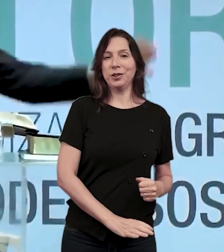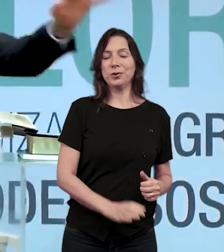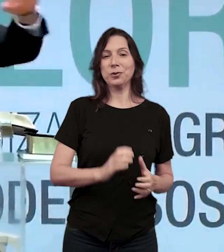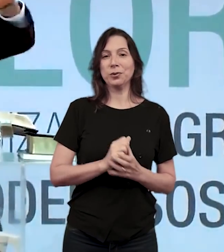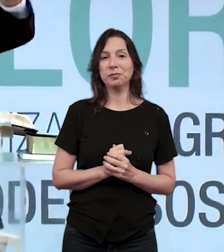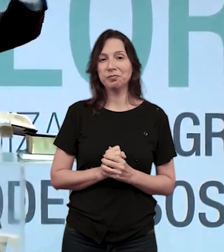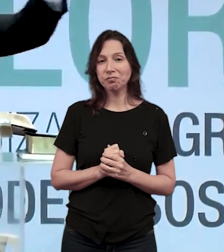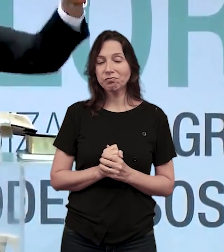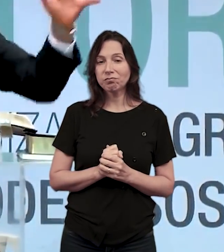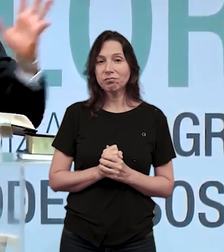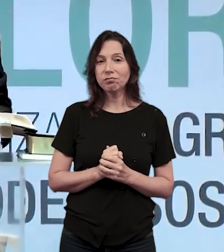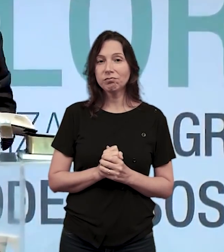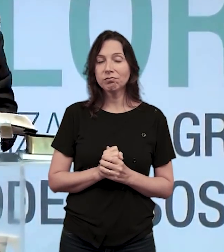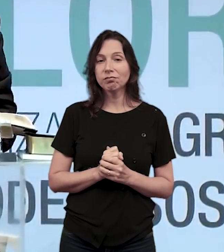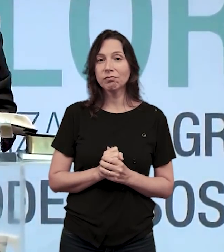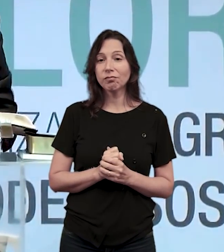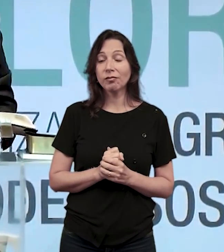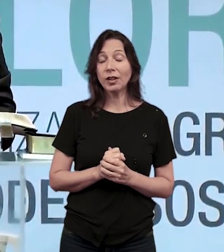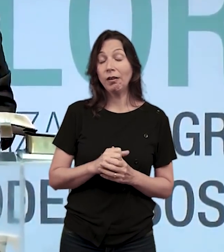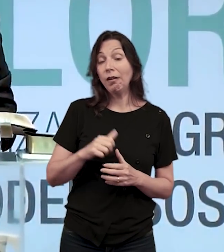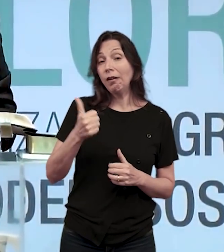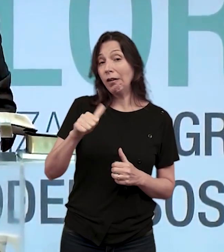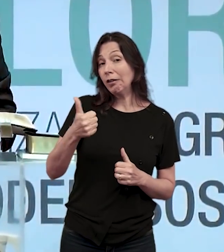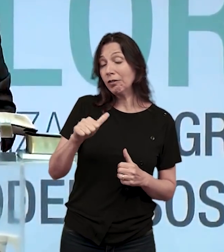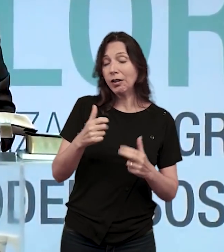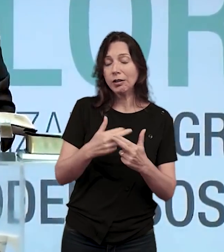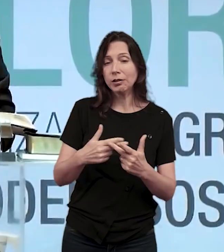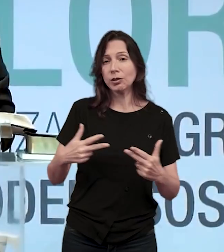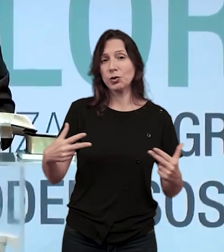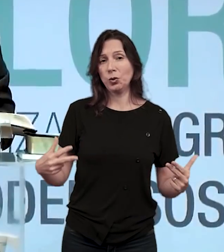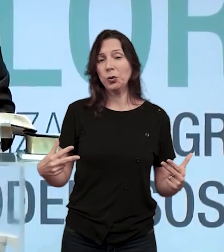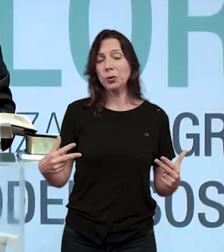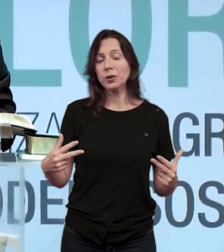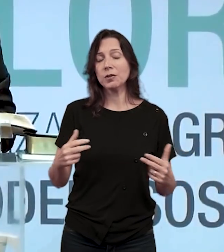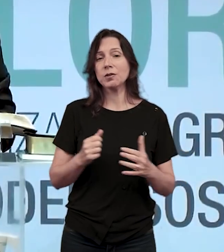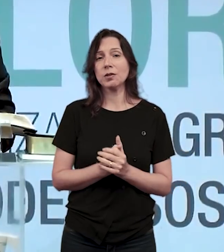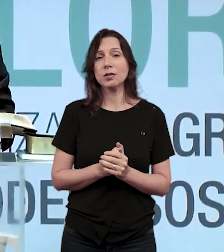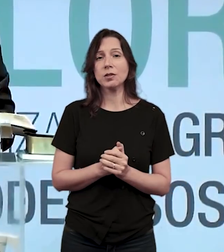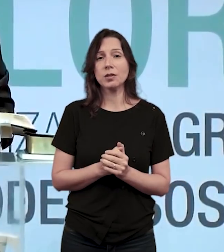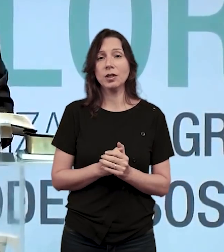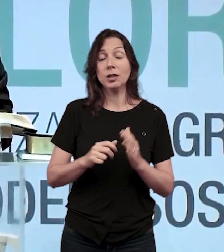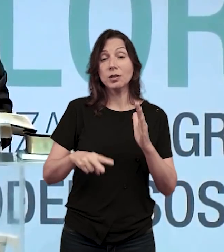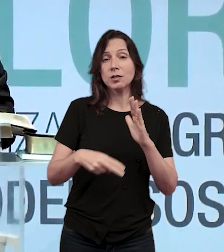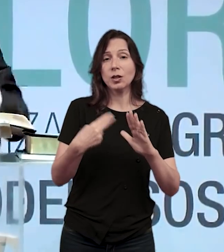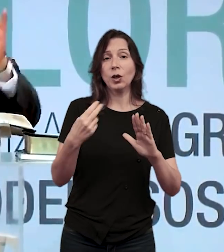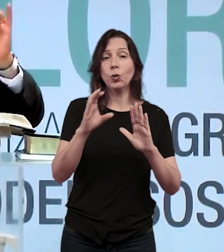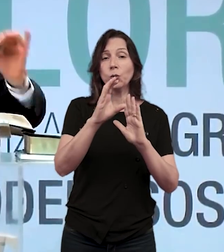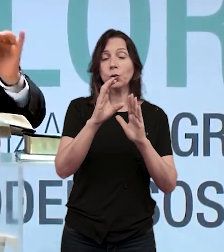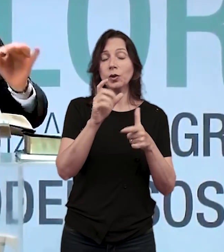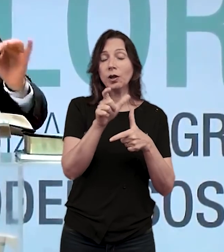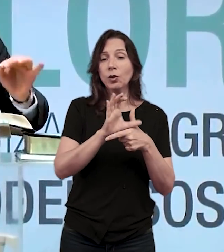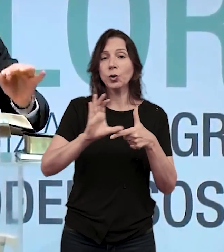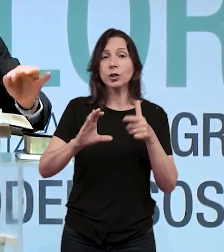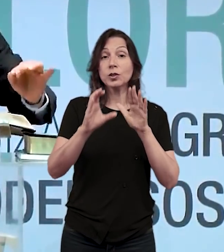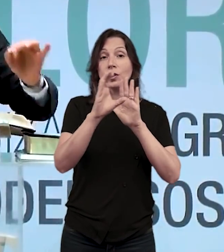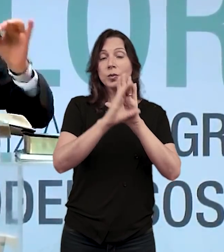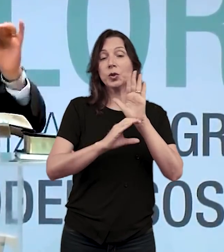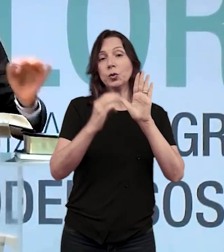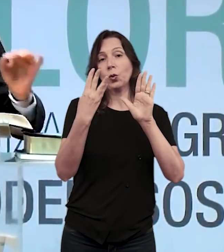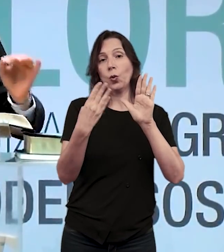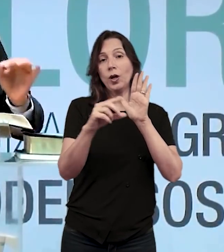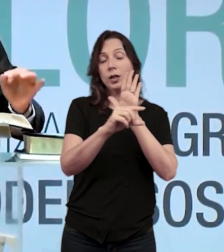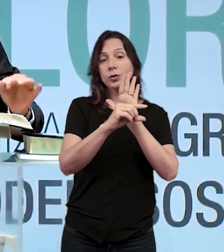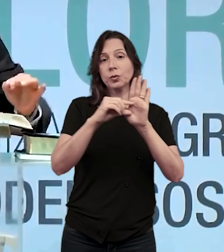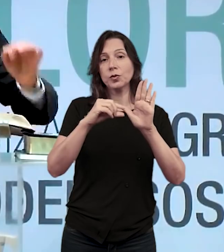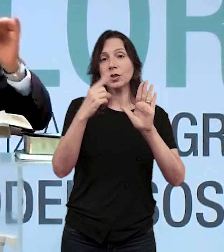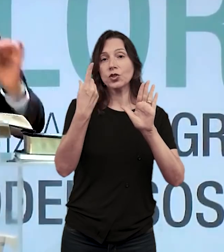Quando ele vai fazer uma avaliação das coisas, ele diz o seguinte, lá em 2 Coríntios 4, 16, 18, as coisas espirituais estão